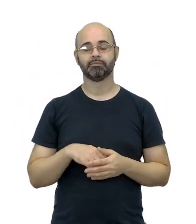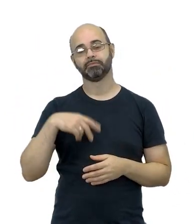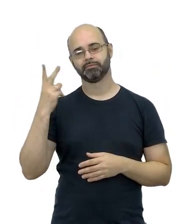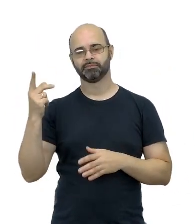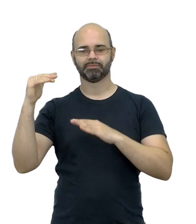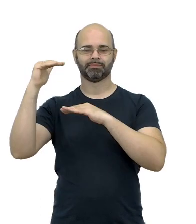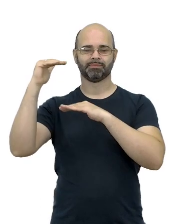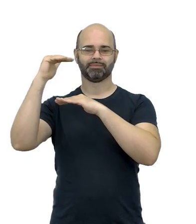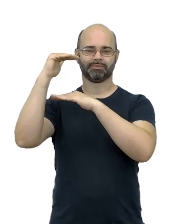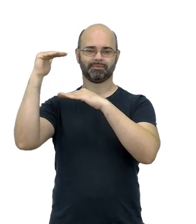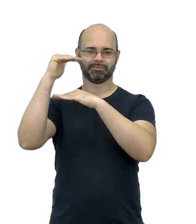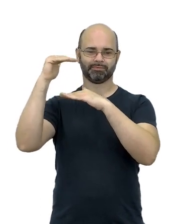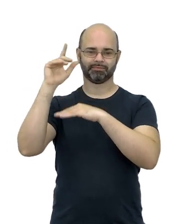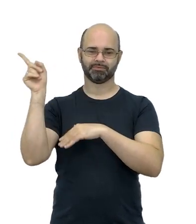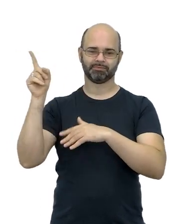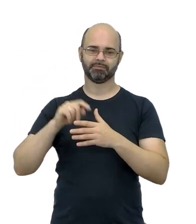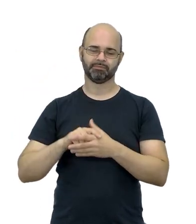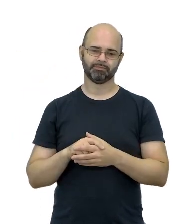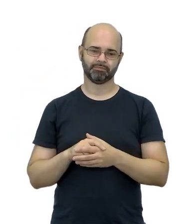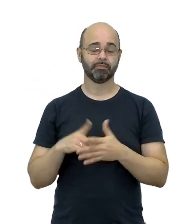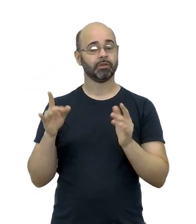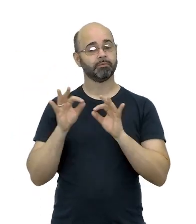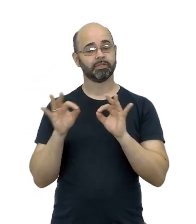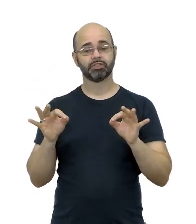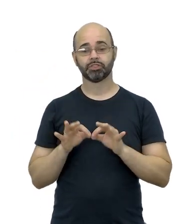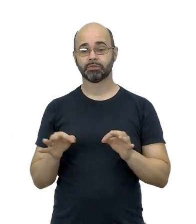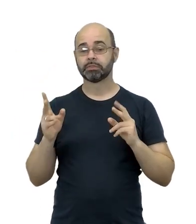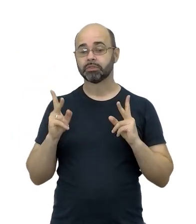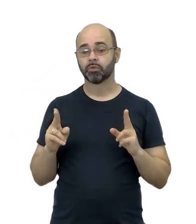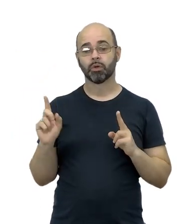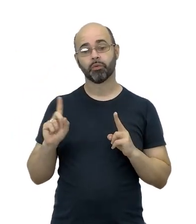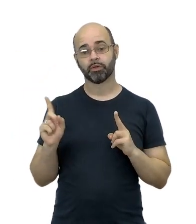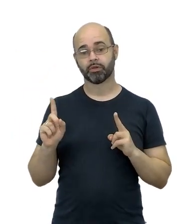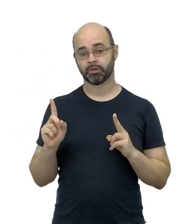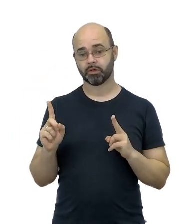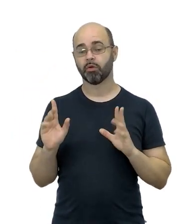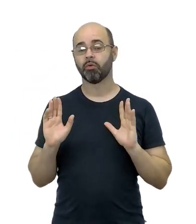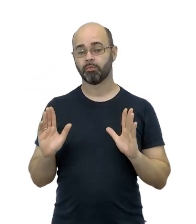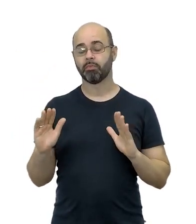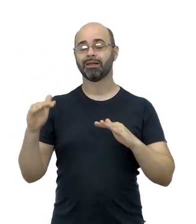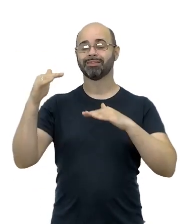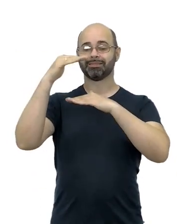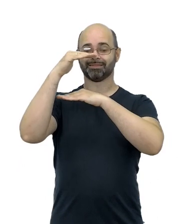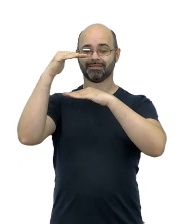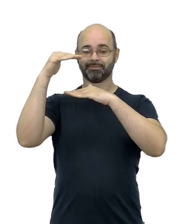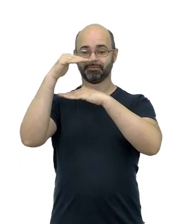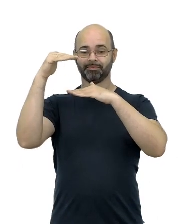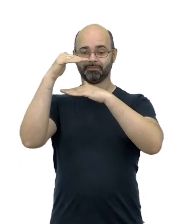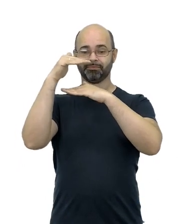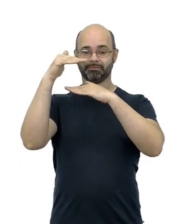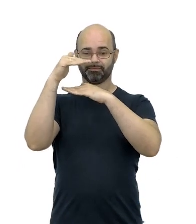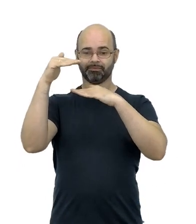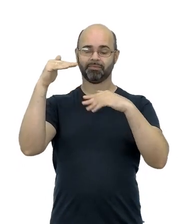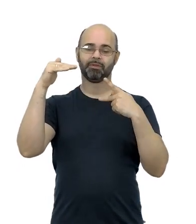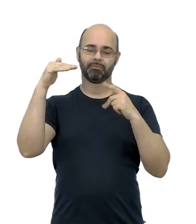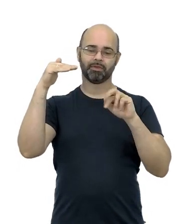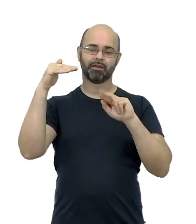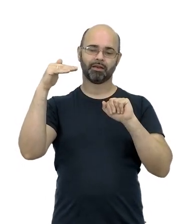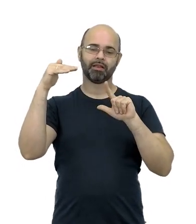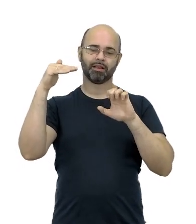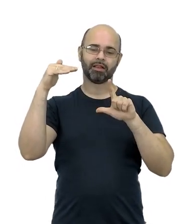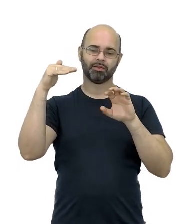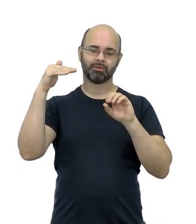Esse é paralelo a esse, não possui mesma medida, mas eles têm lados paralelos.